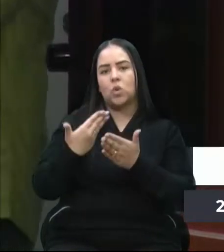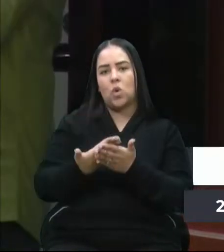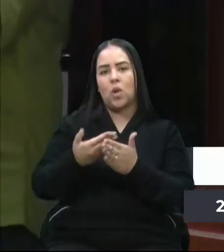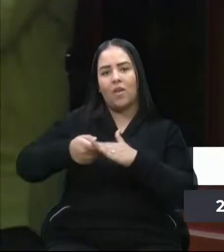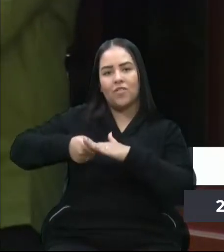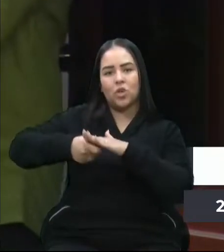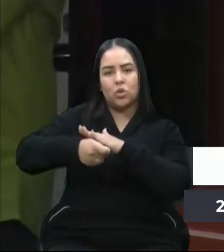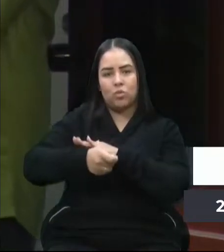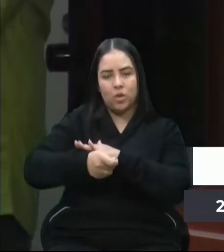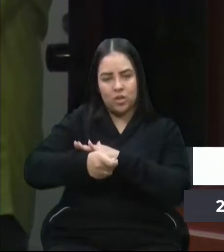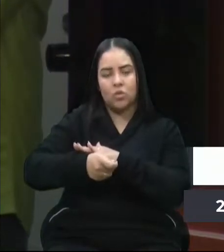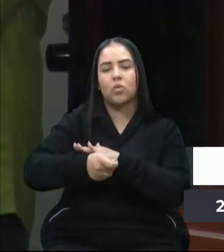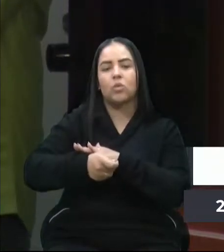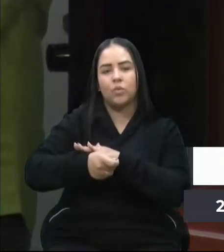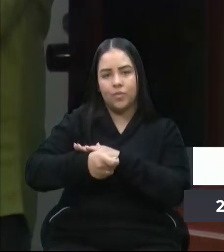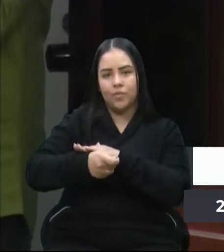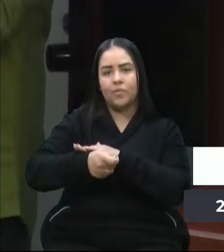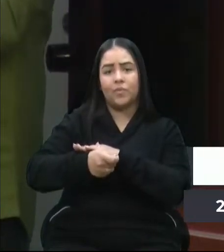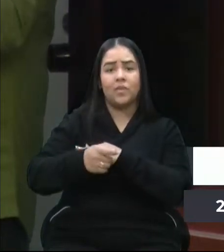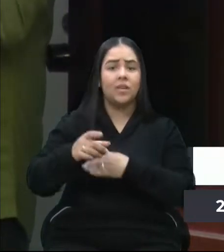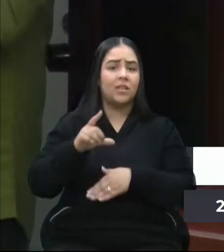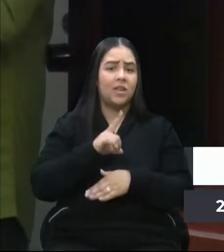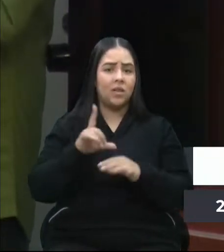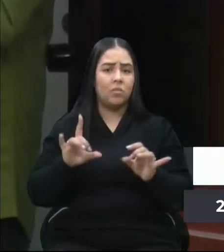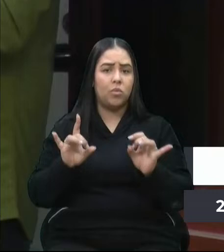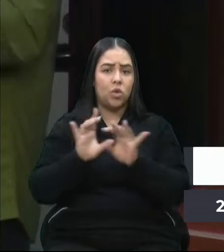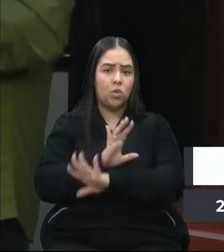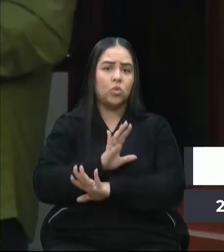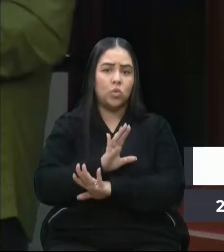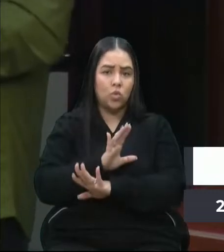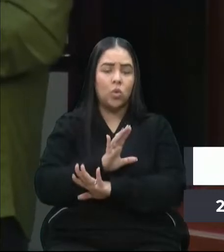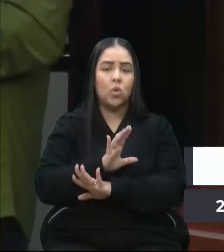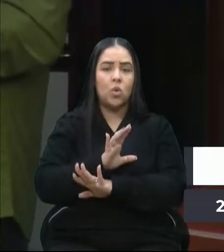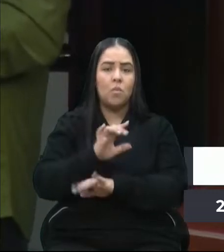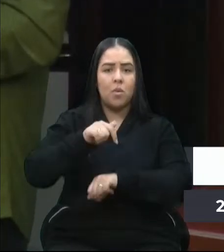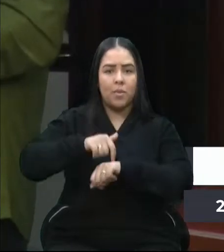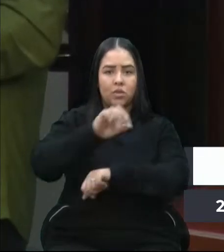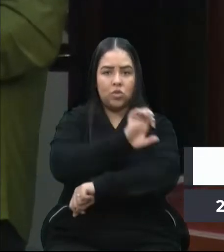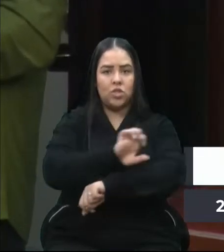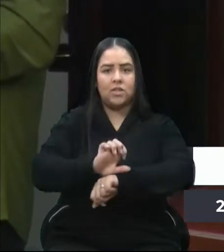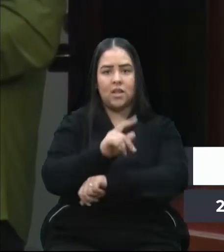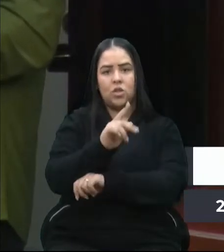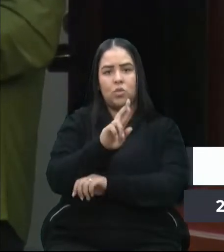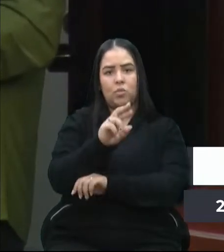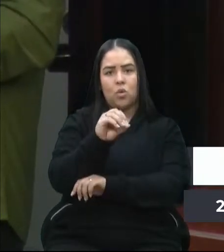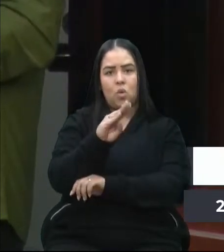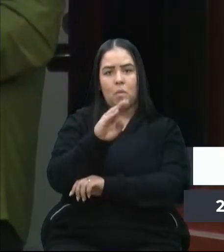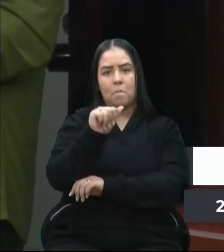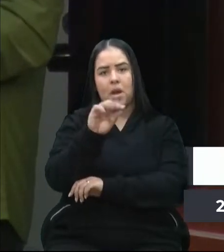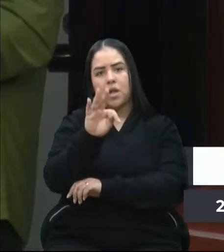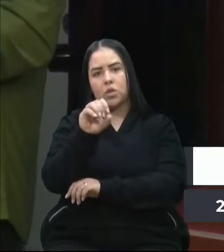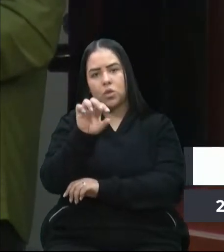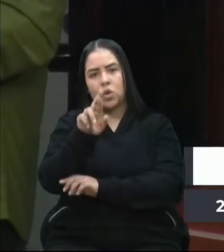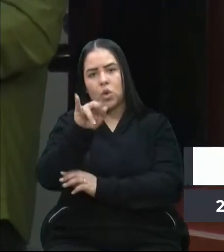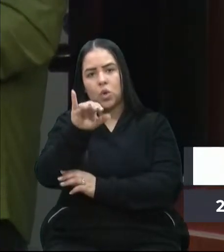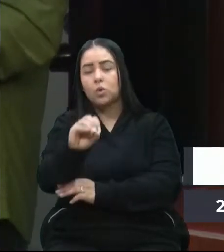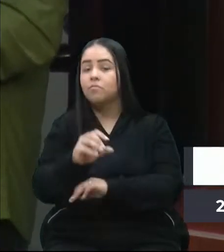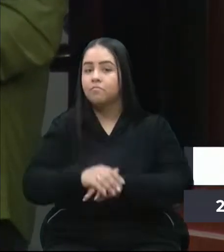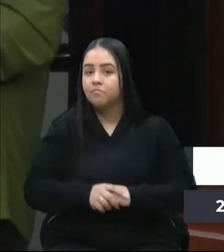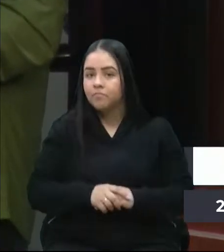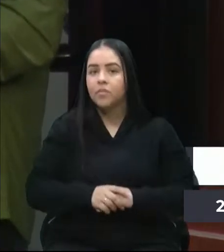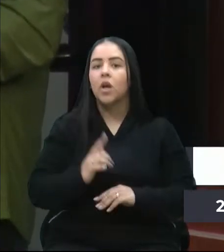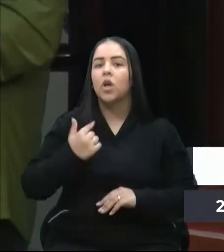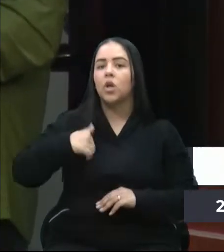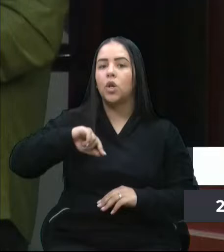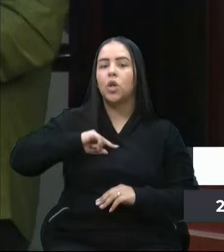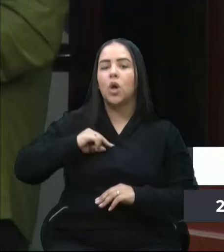público e tendo finalizado seu estágio probatório. Bom, nós